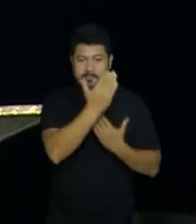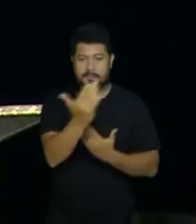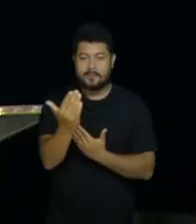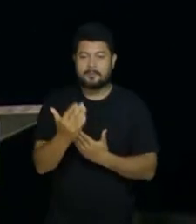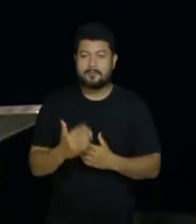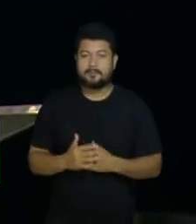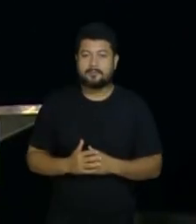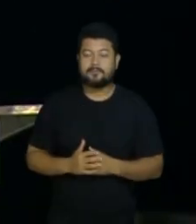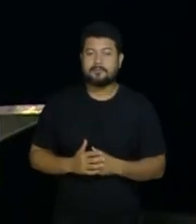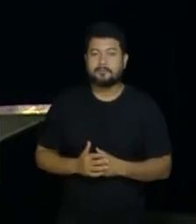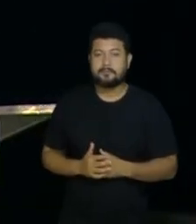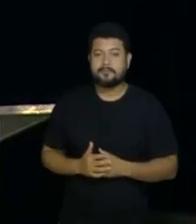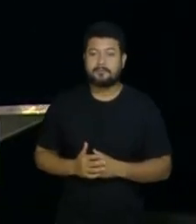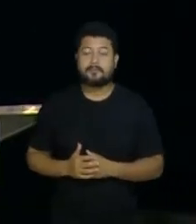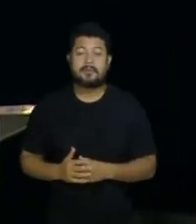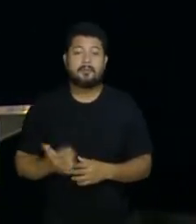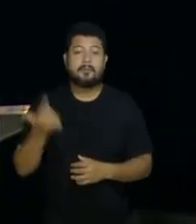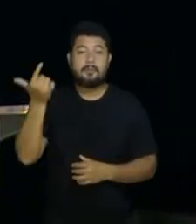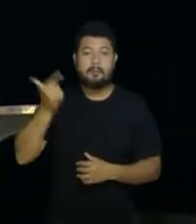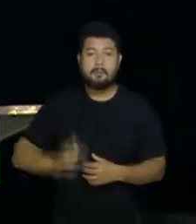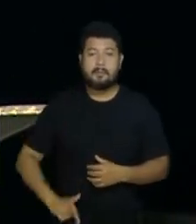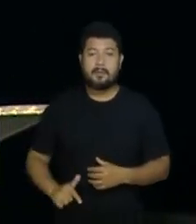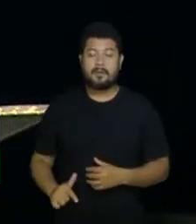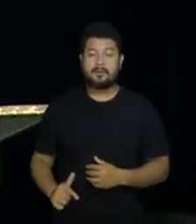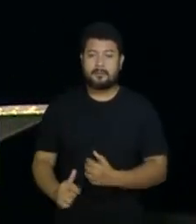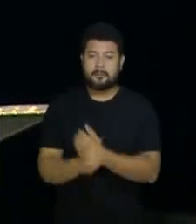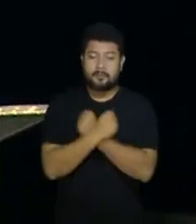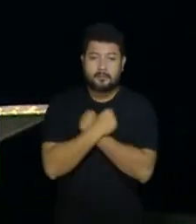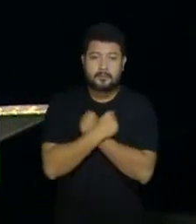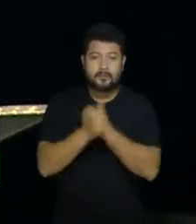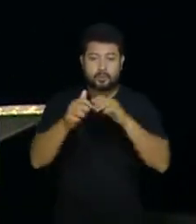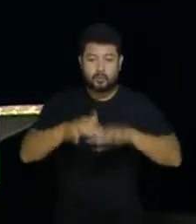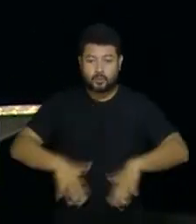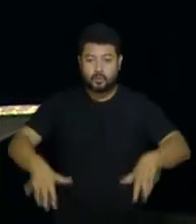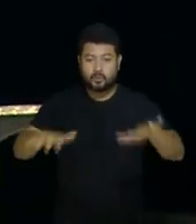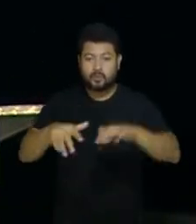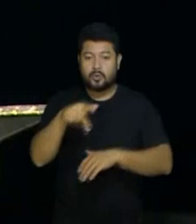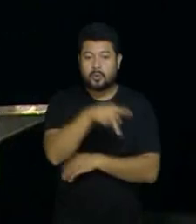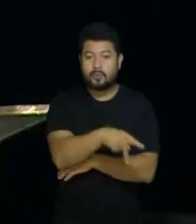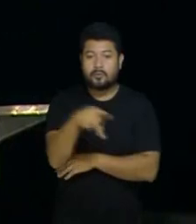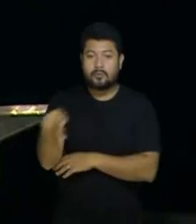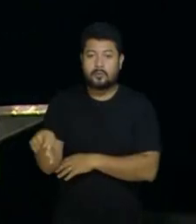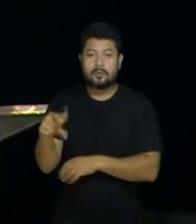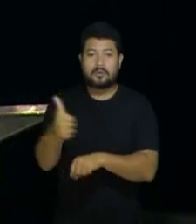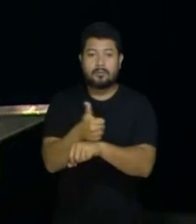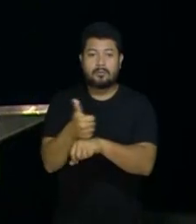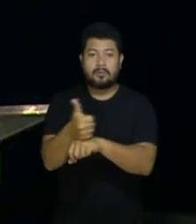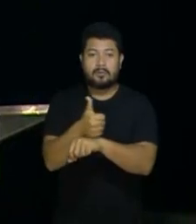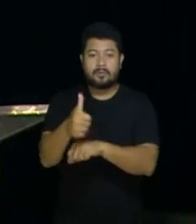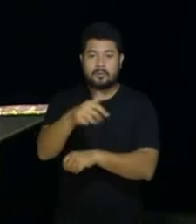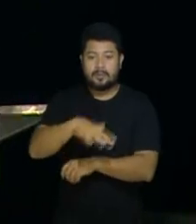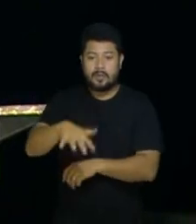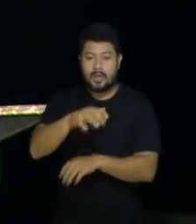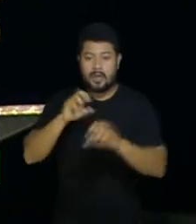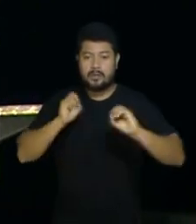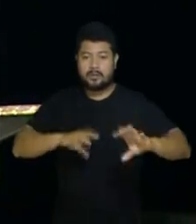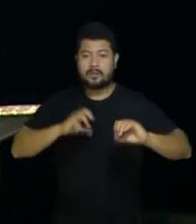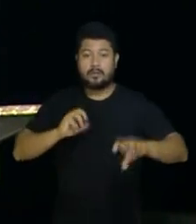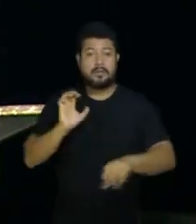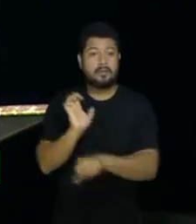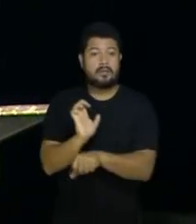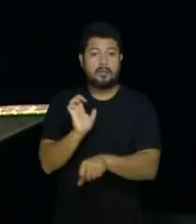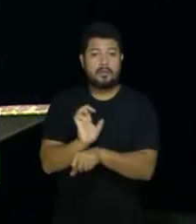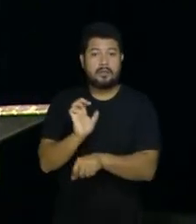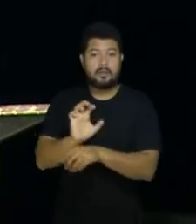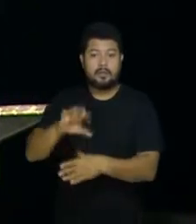senhor presidente, nessa tarde, o nosso abraço a todos os professores, profissionais da educação estadual, liderados